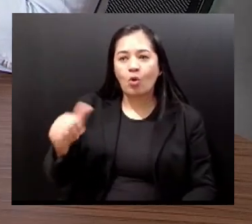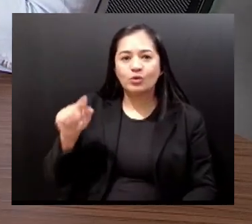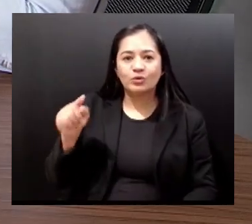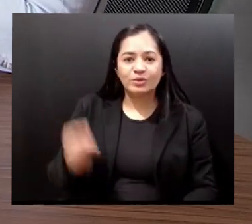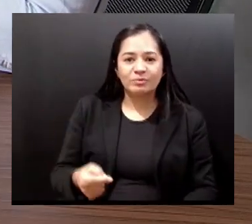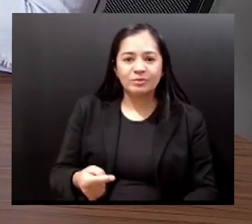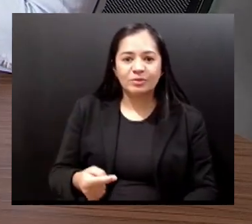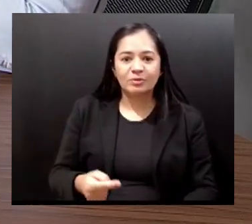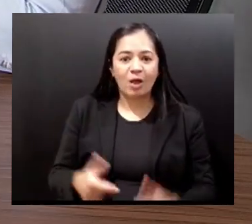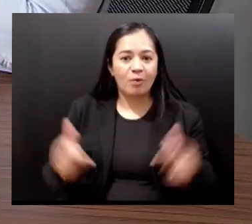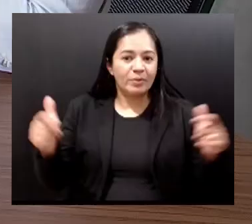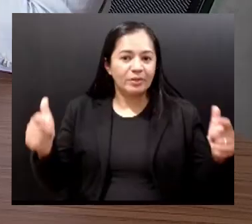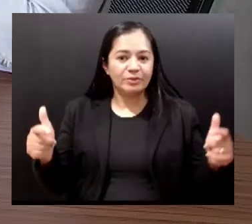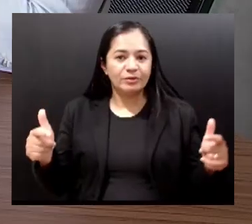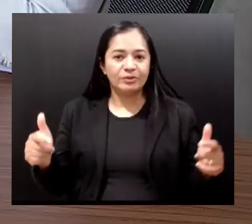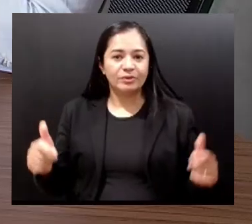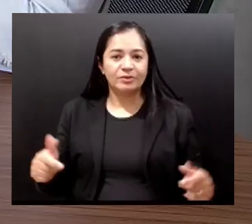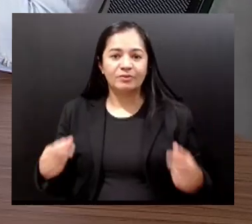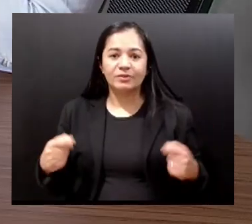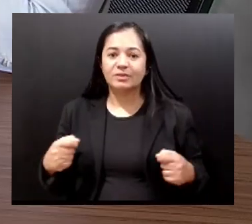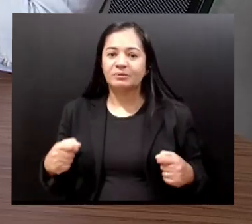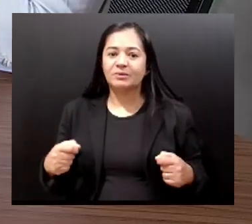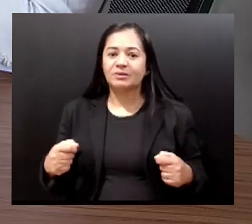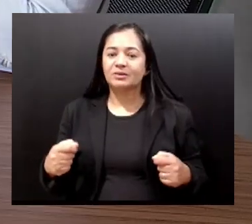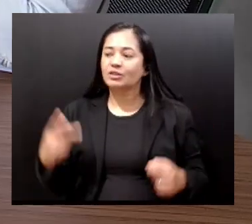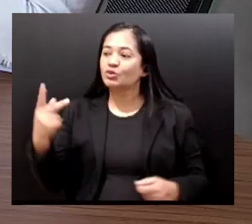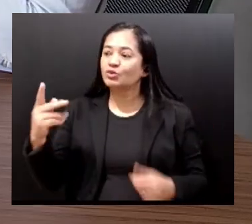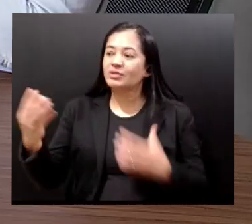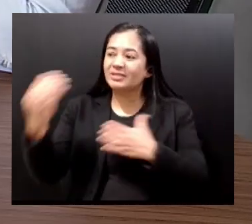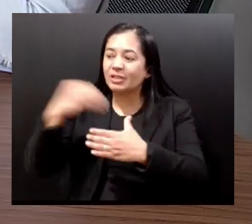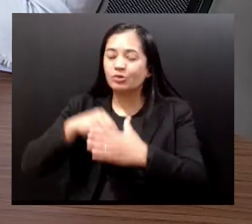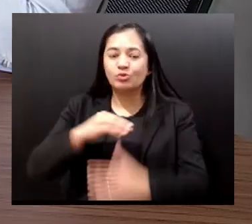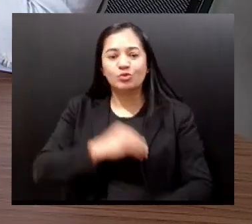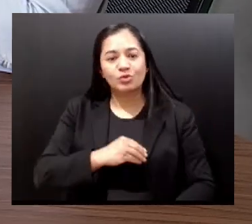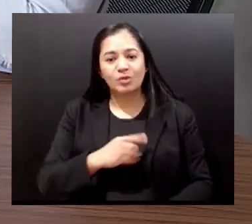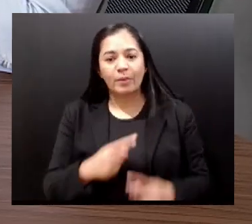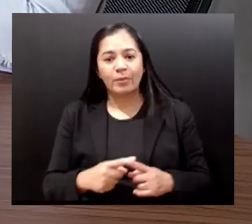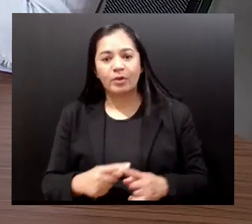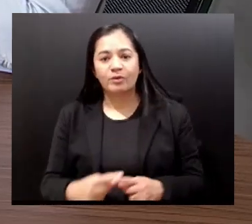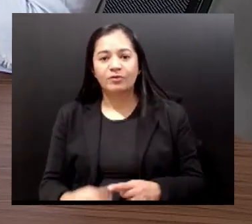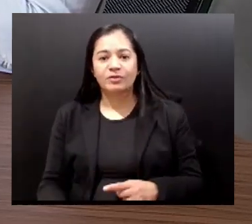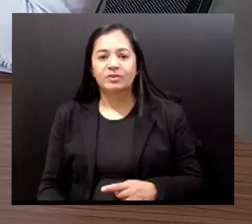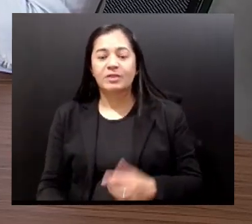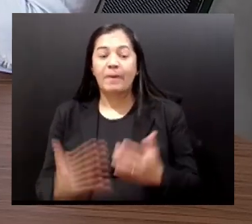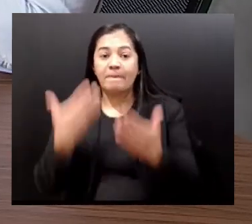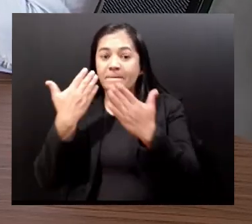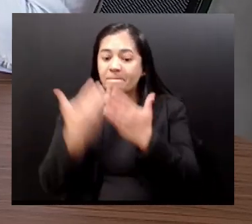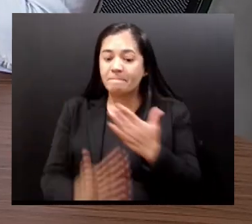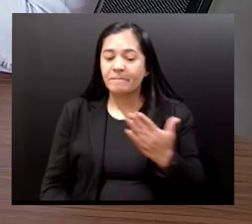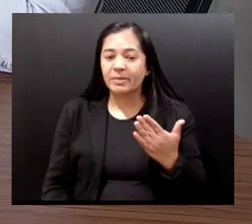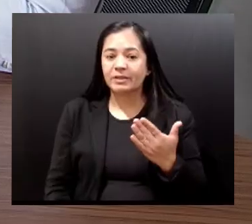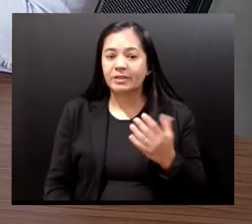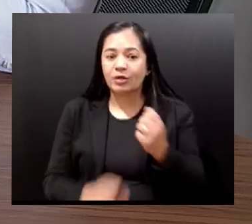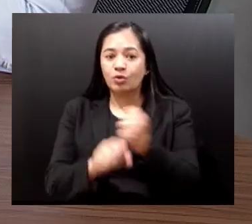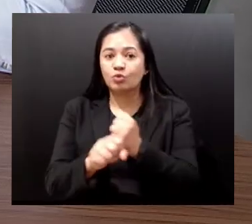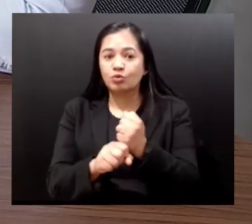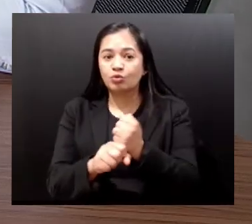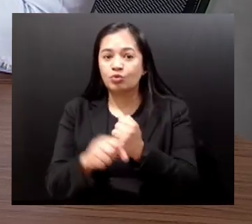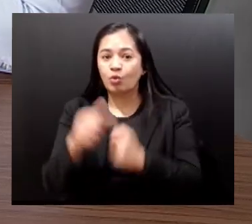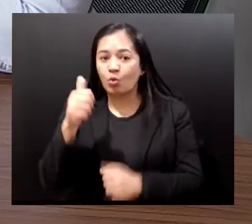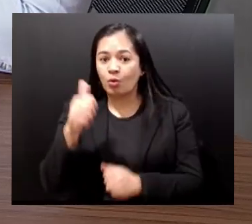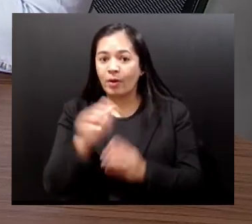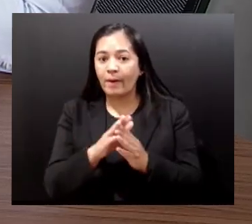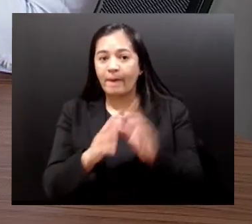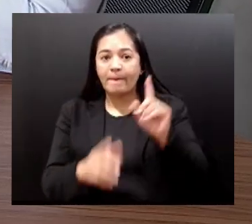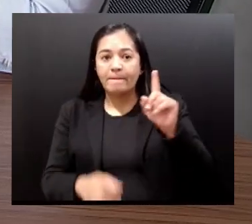aumento você tem que colocar no seu orçamento. Porque praticamente você acabou de perder de um ano para outro R$1.000 do seu poder de